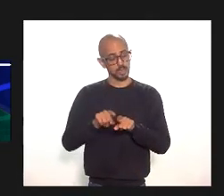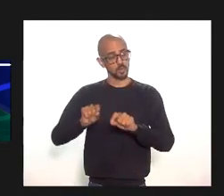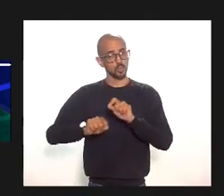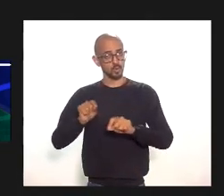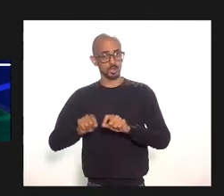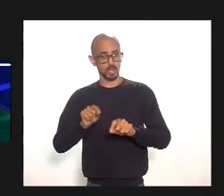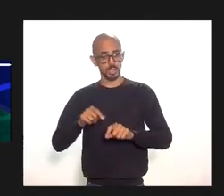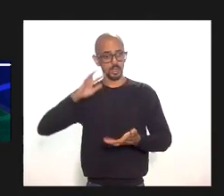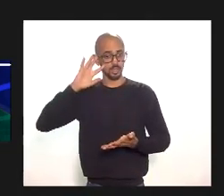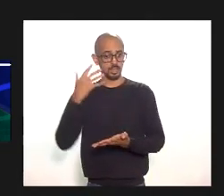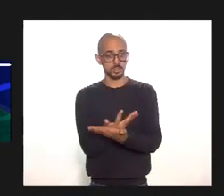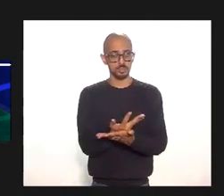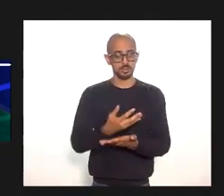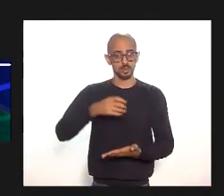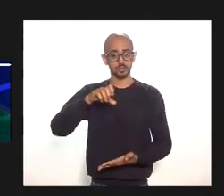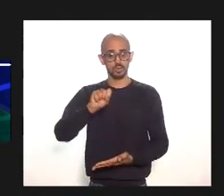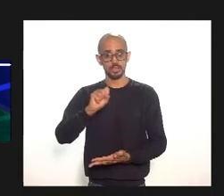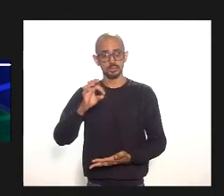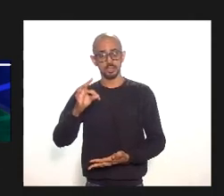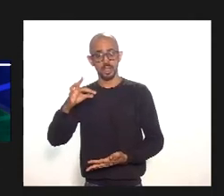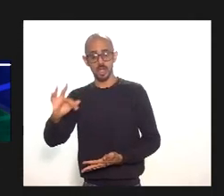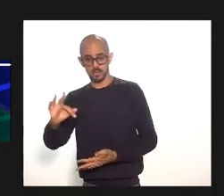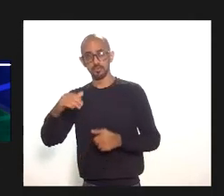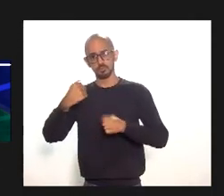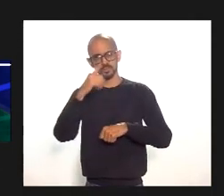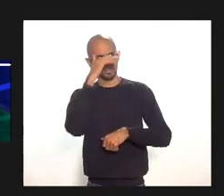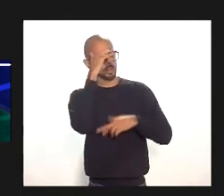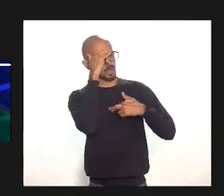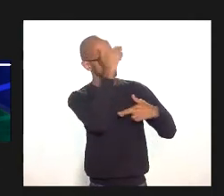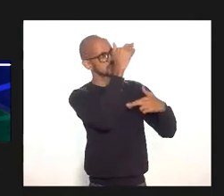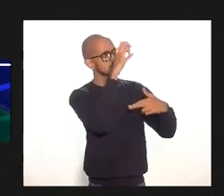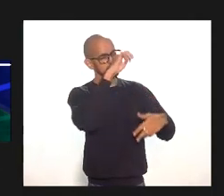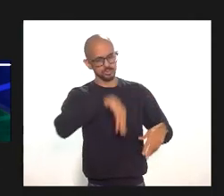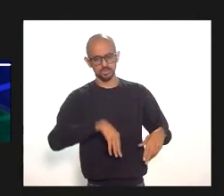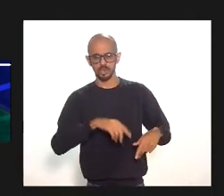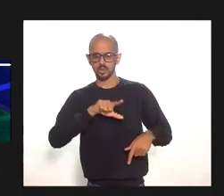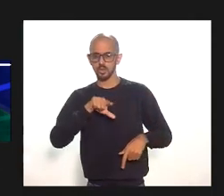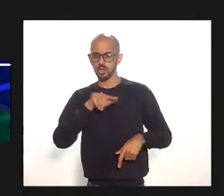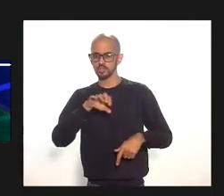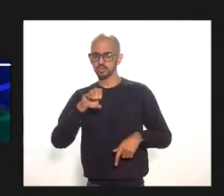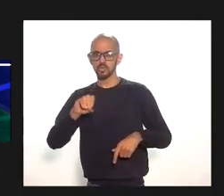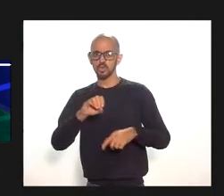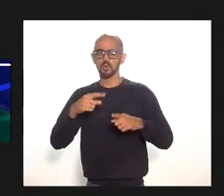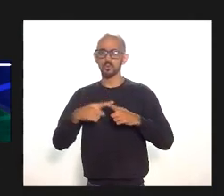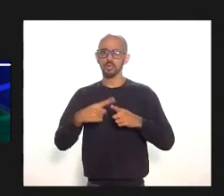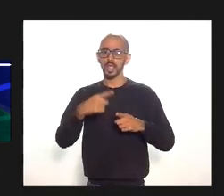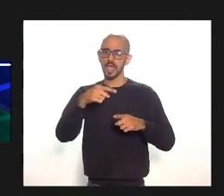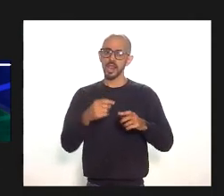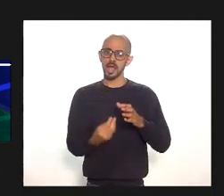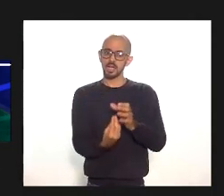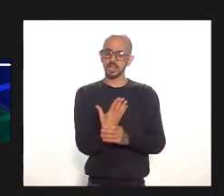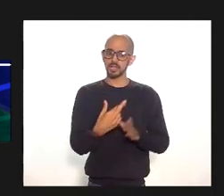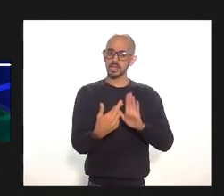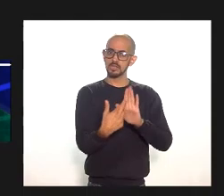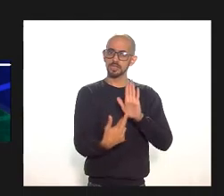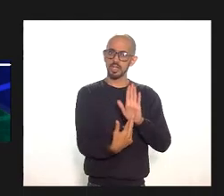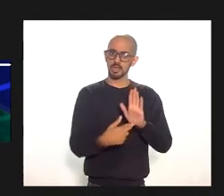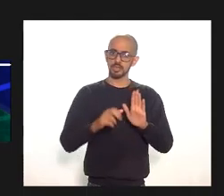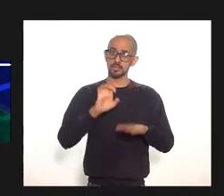a decisão do STF ela merece ser respeitada, sim. Ela define que estados